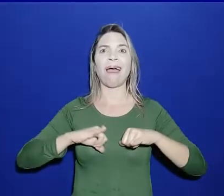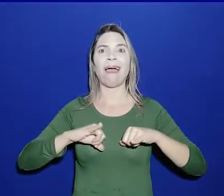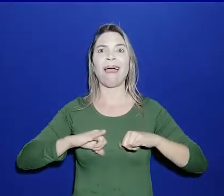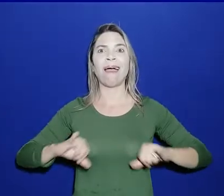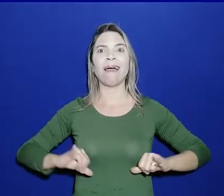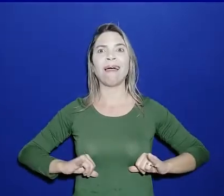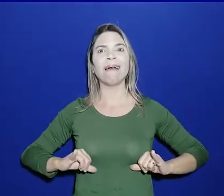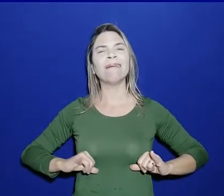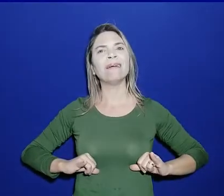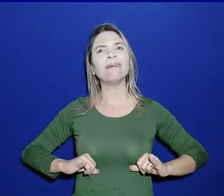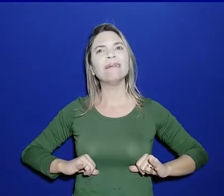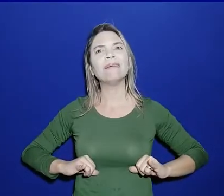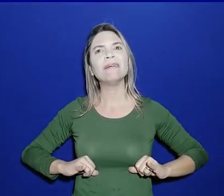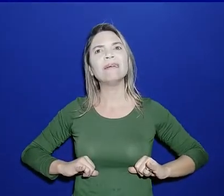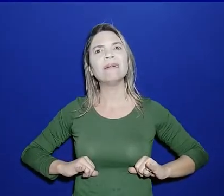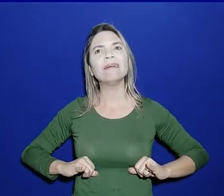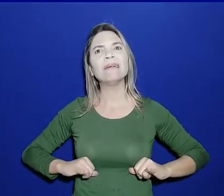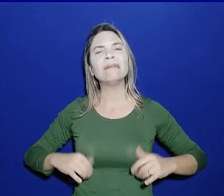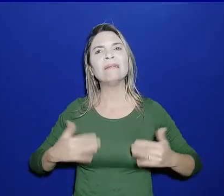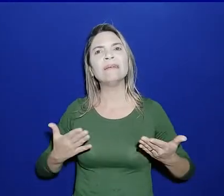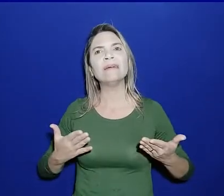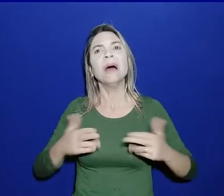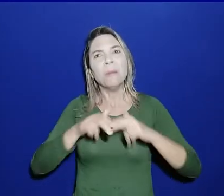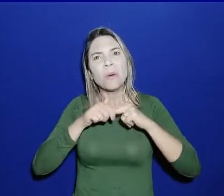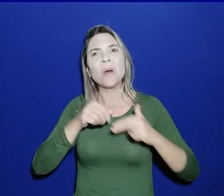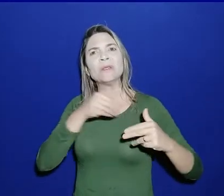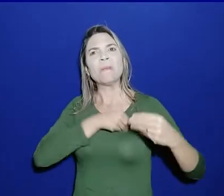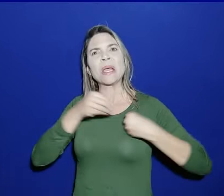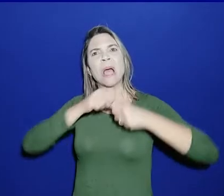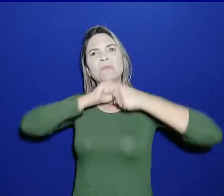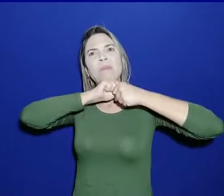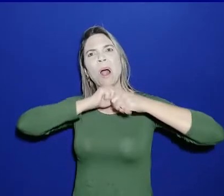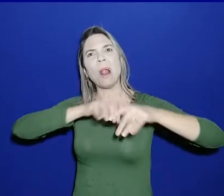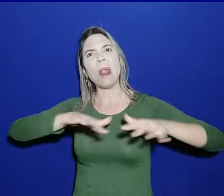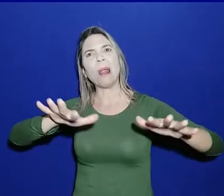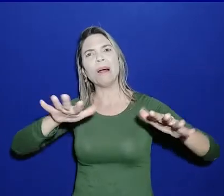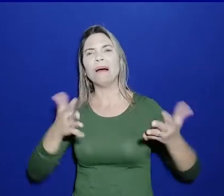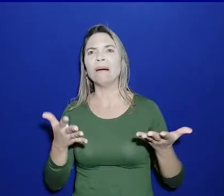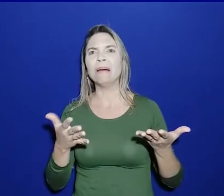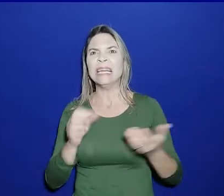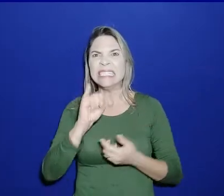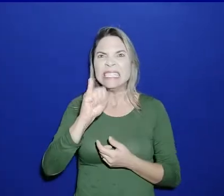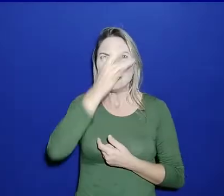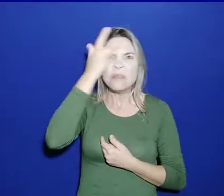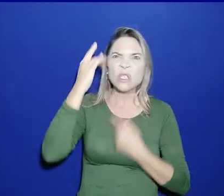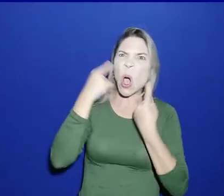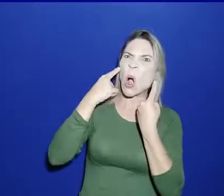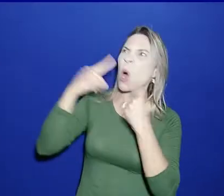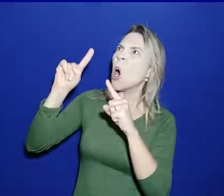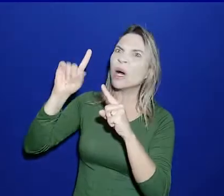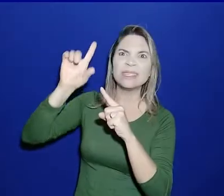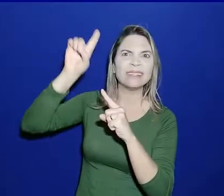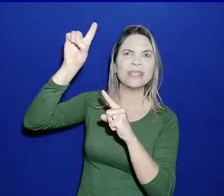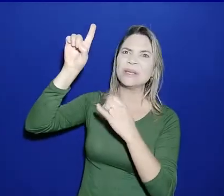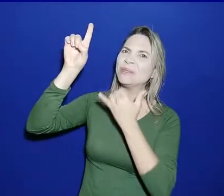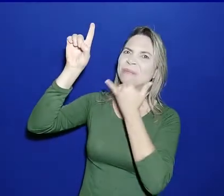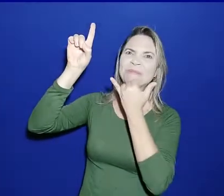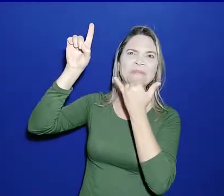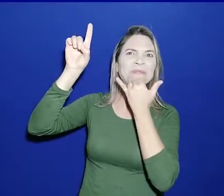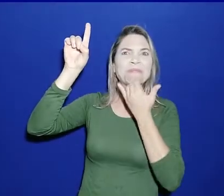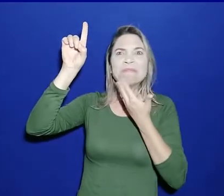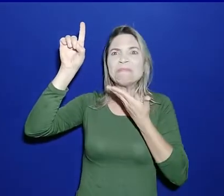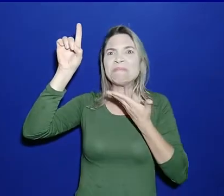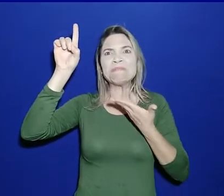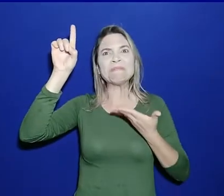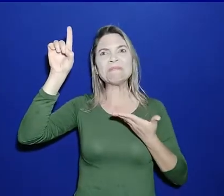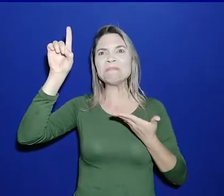Toda vez que alguém se rebela contra Deus, infelizmente é justo que esse alguém sofra essas consequências. Esse mundo virou as costas para